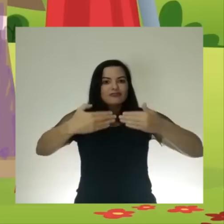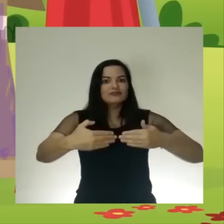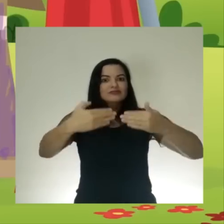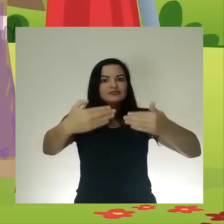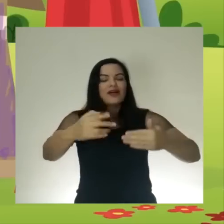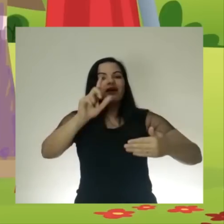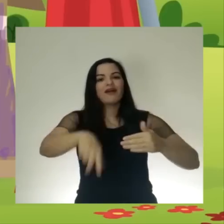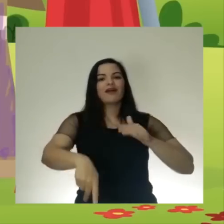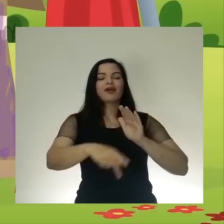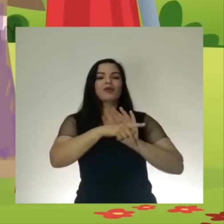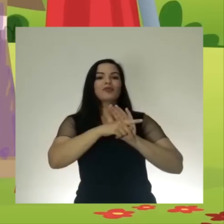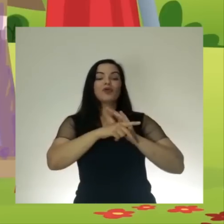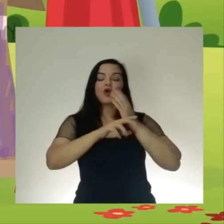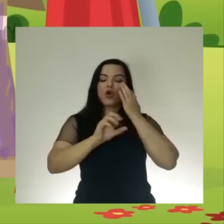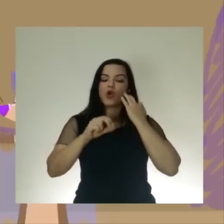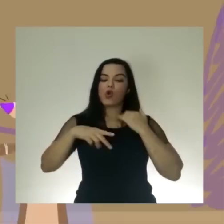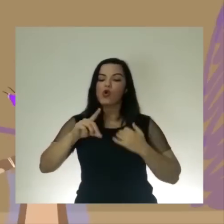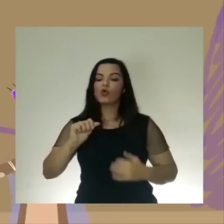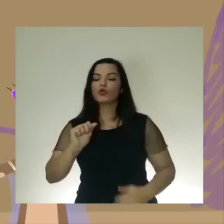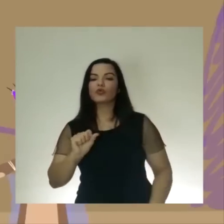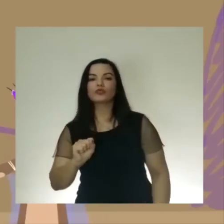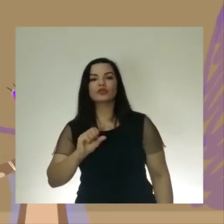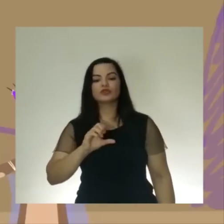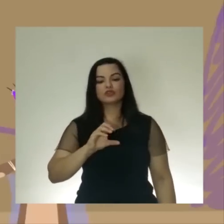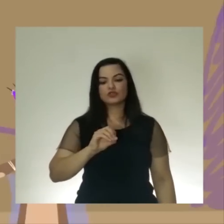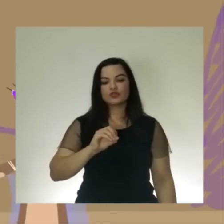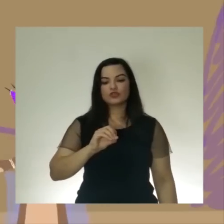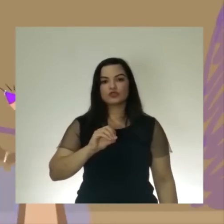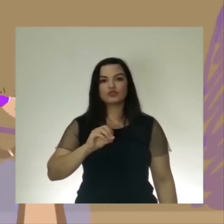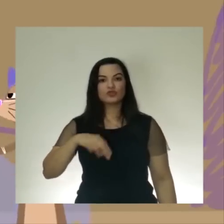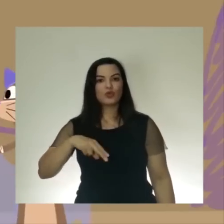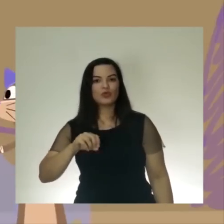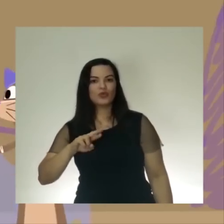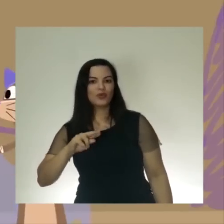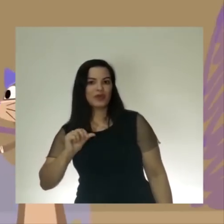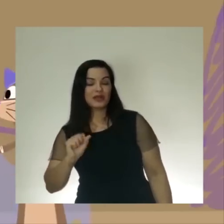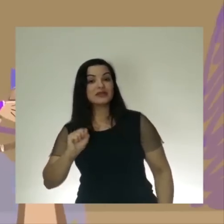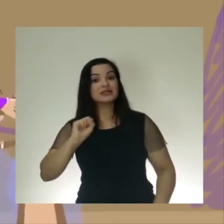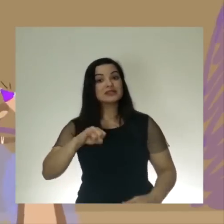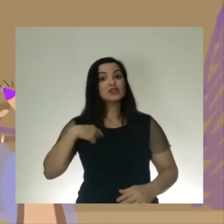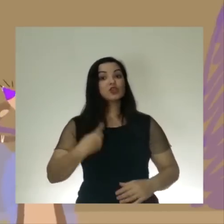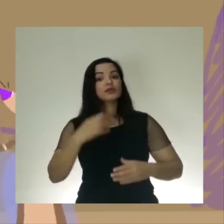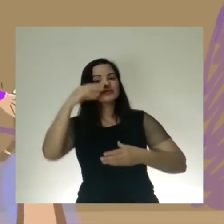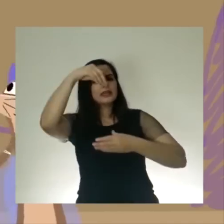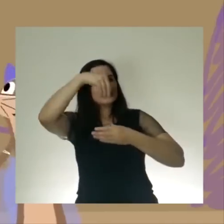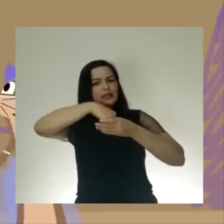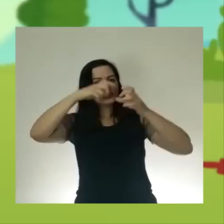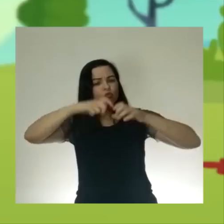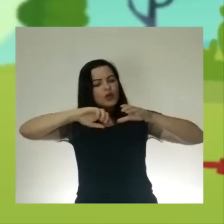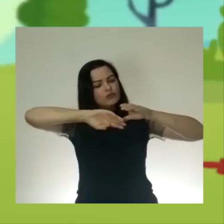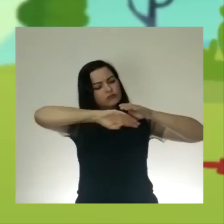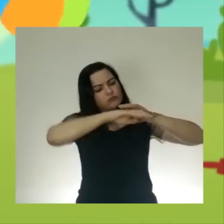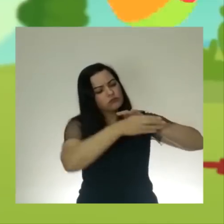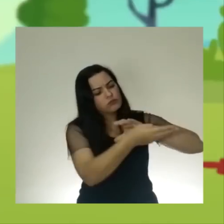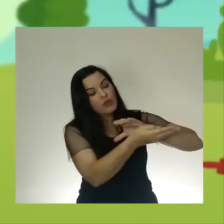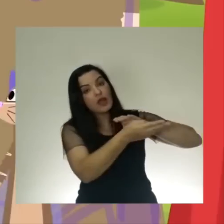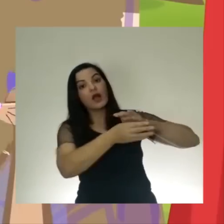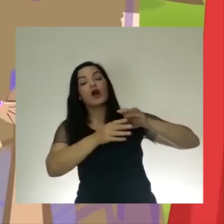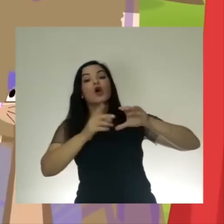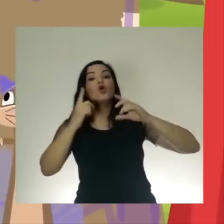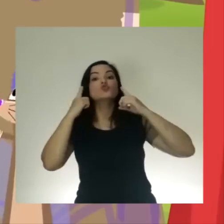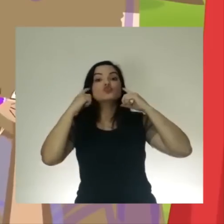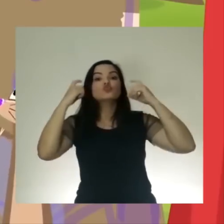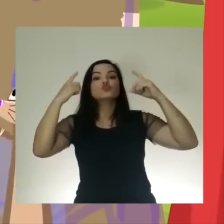Quando a gente está em lugares como túneis, cavernas ou prédios vazios, as ondas sonoras batem na parede e voltam até